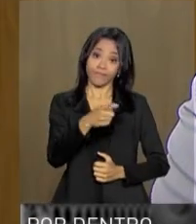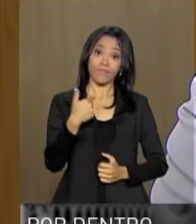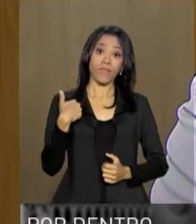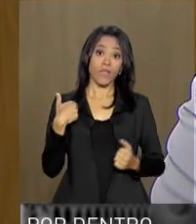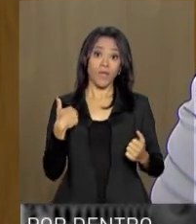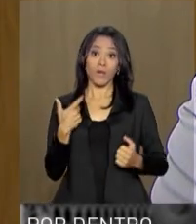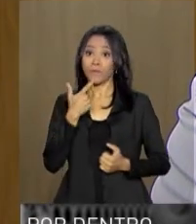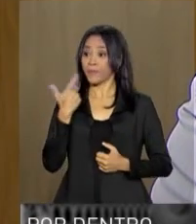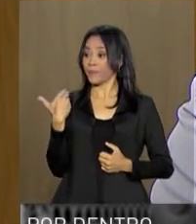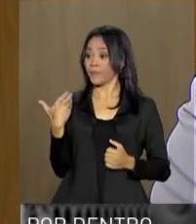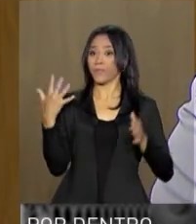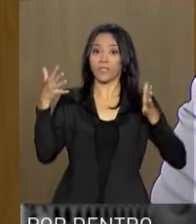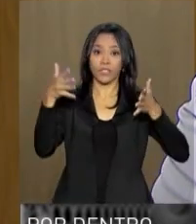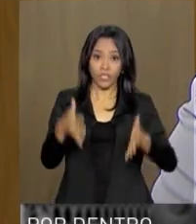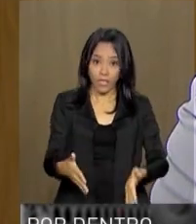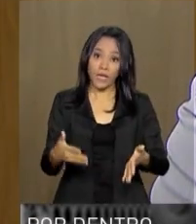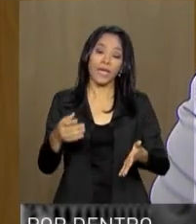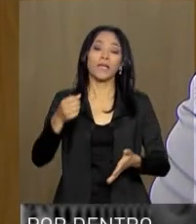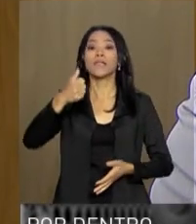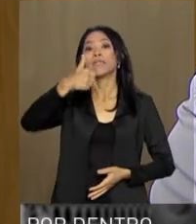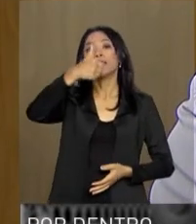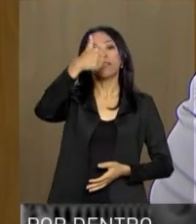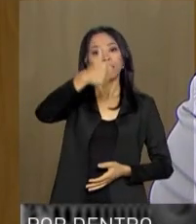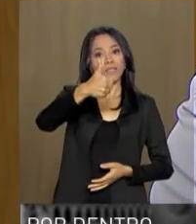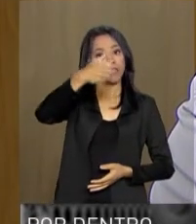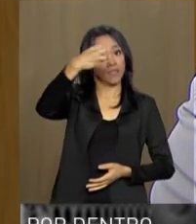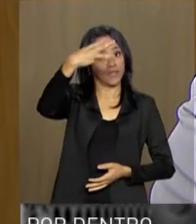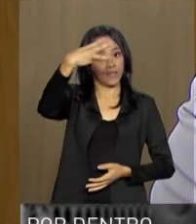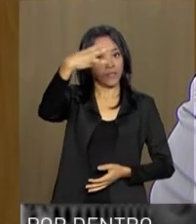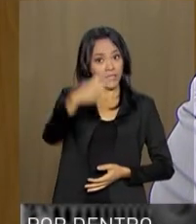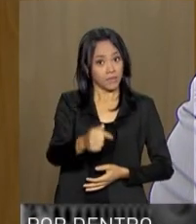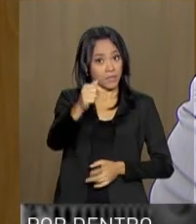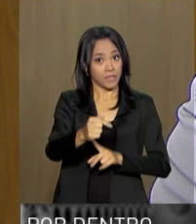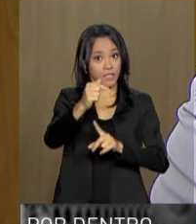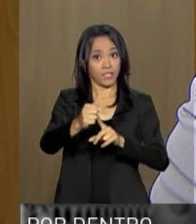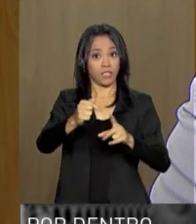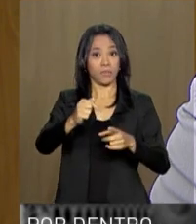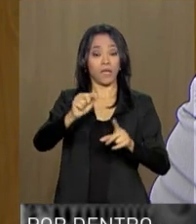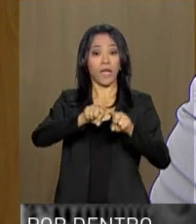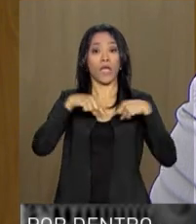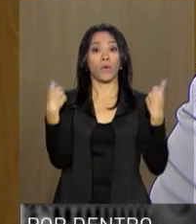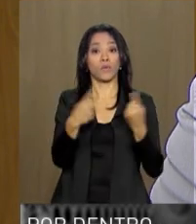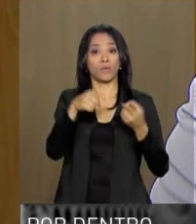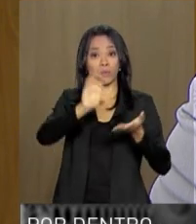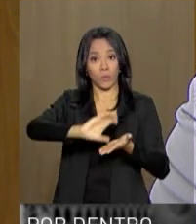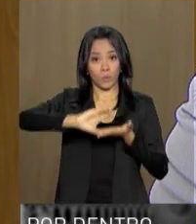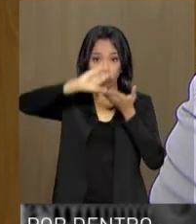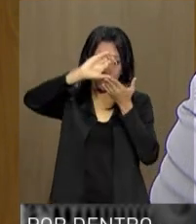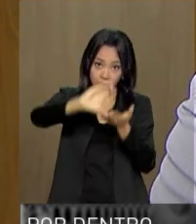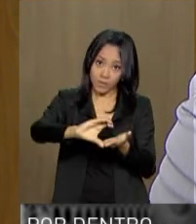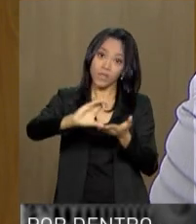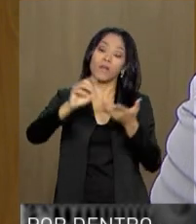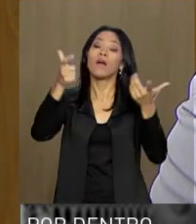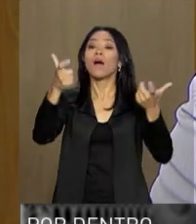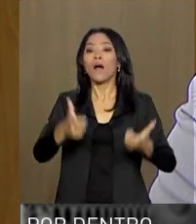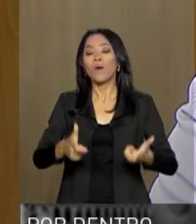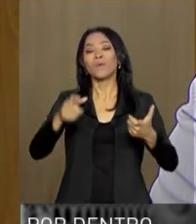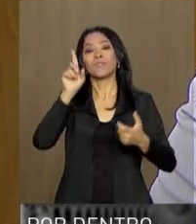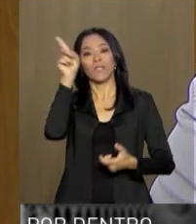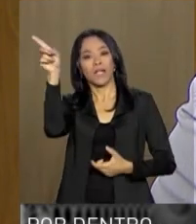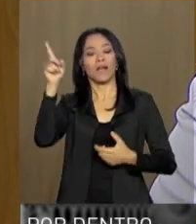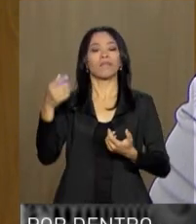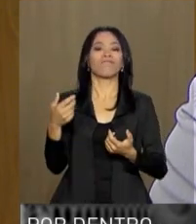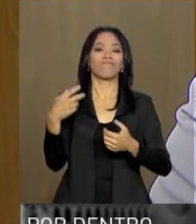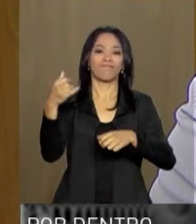37ª reunião do conselho do conselho dos direitos humanos das nações unidas em genebra ele estava representando